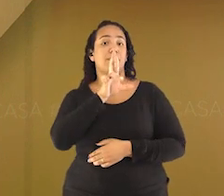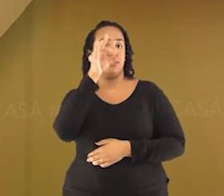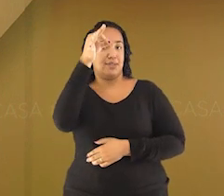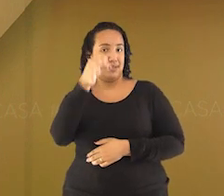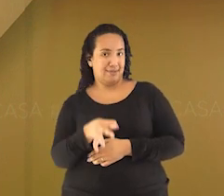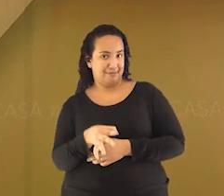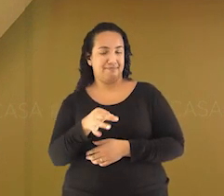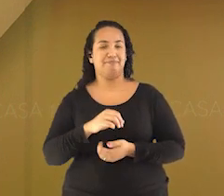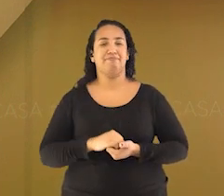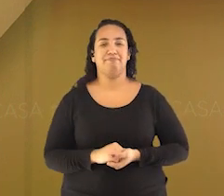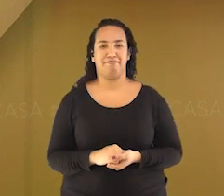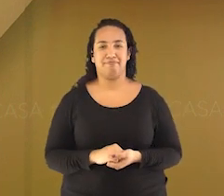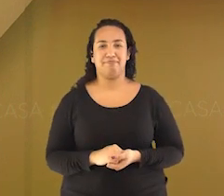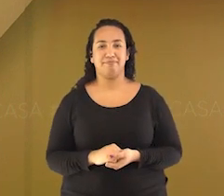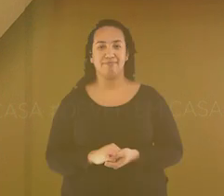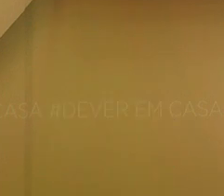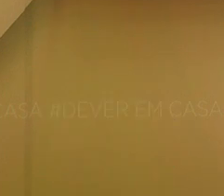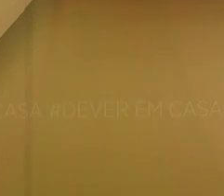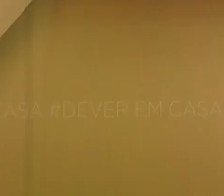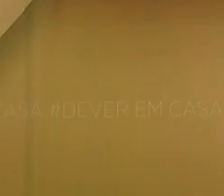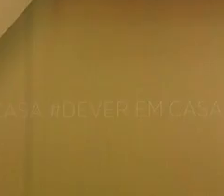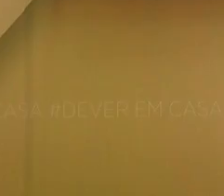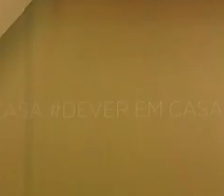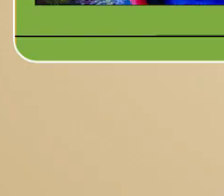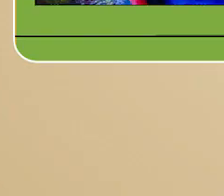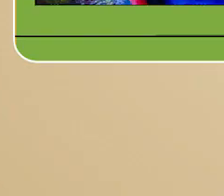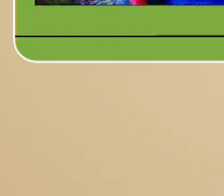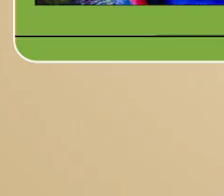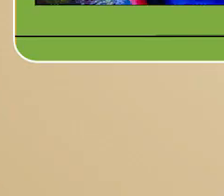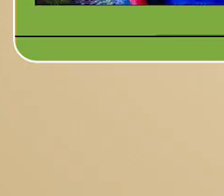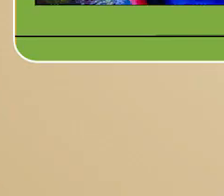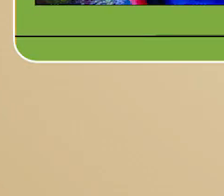Faremos a correção ao fim da nossa aula. Bora lá!